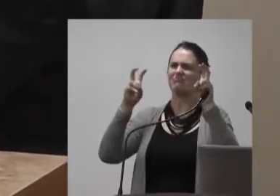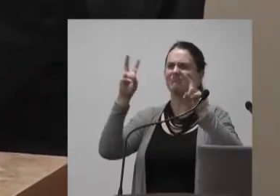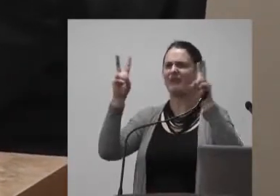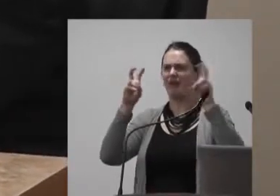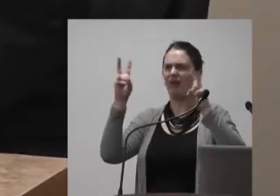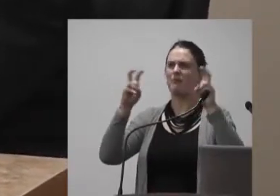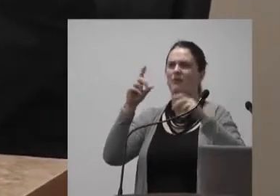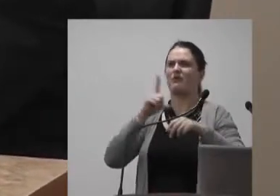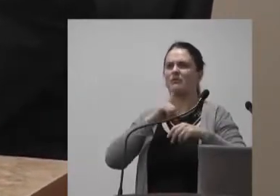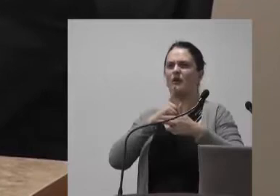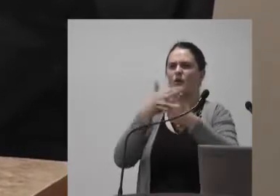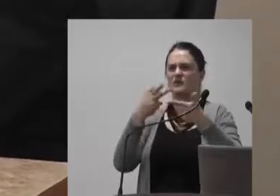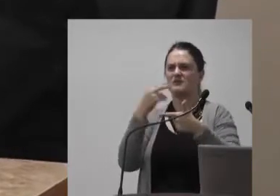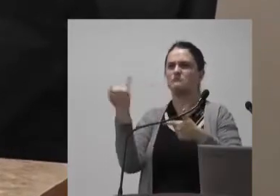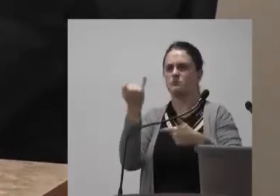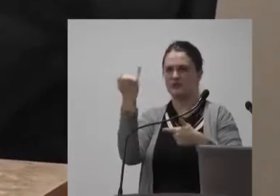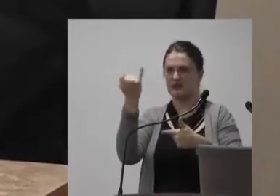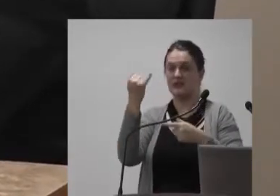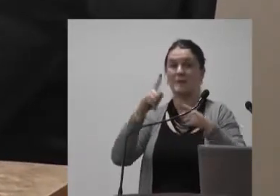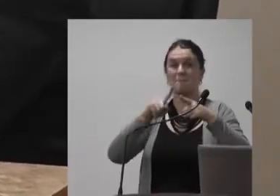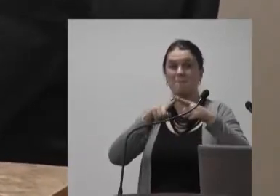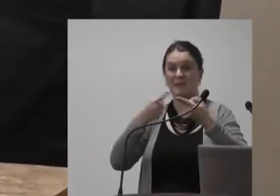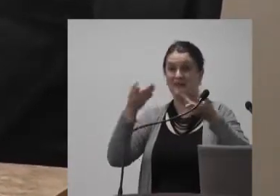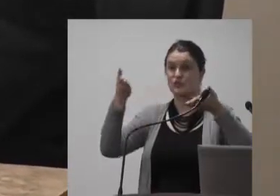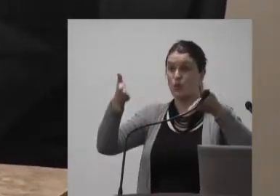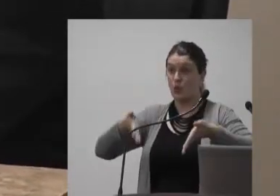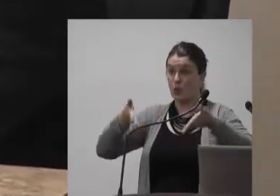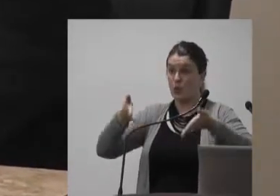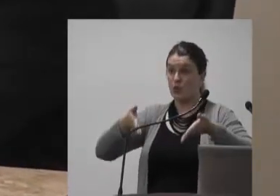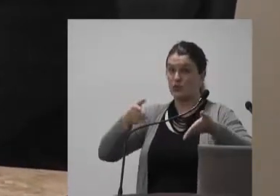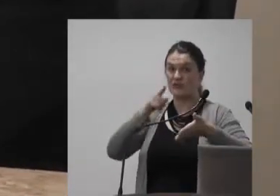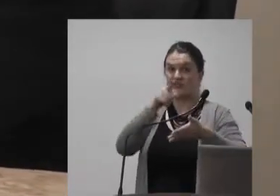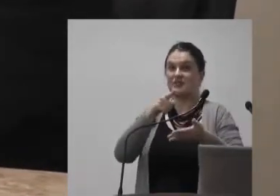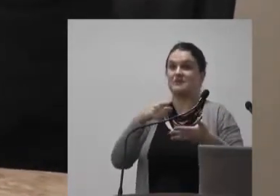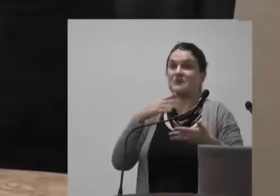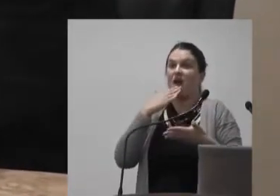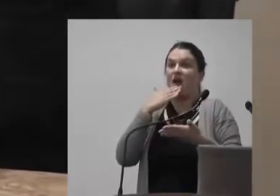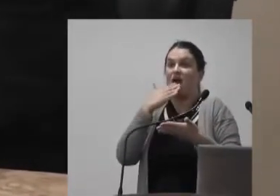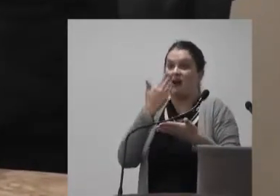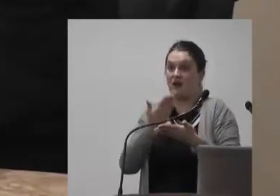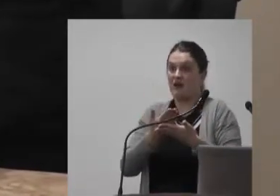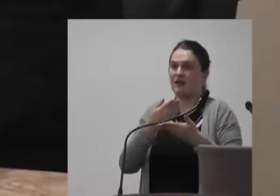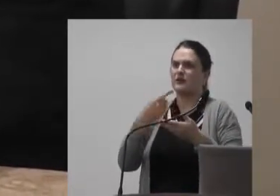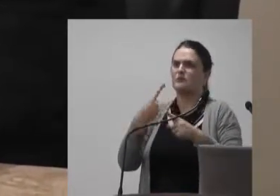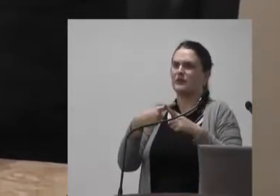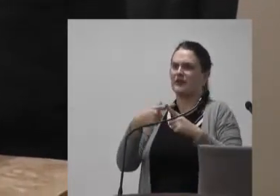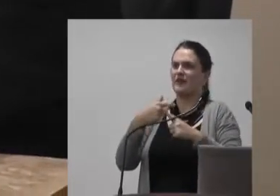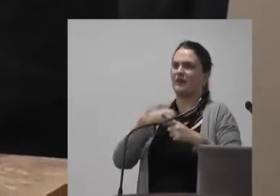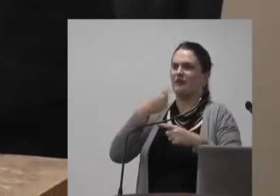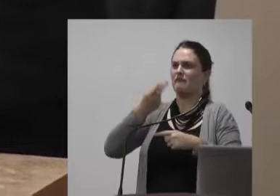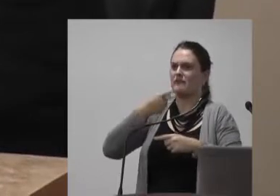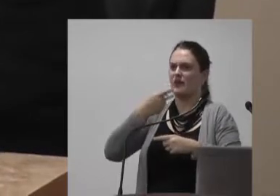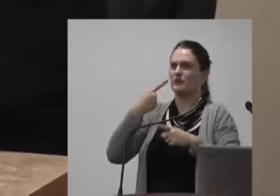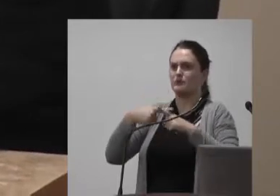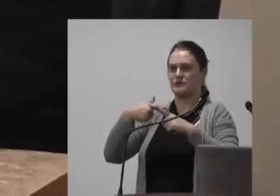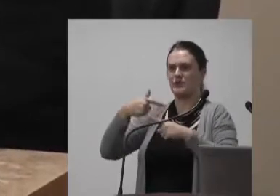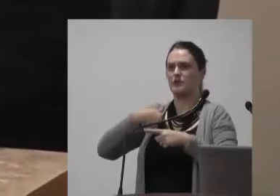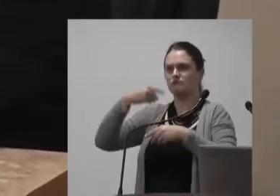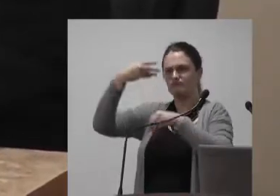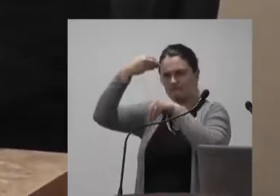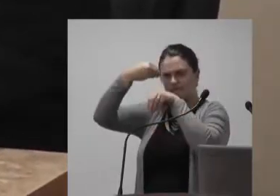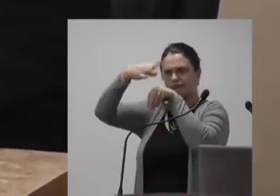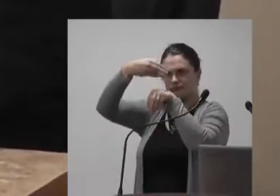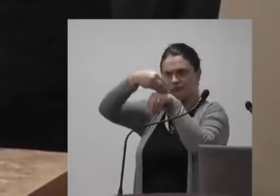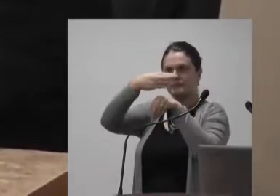abordados de relevante importância. Mas hoje fiquei impressionado com o teu conhecimento, com a tua